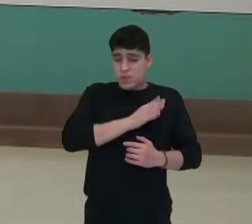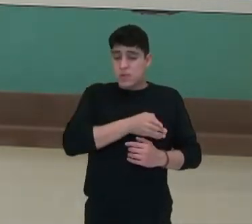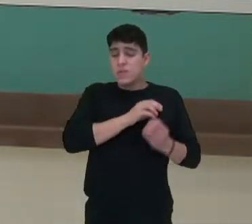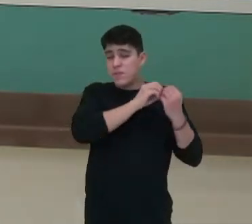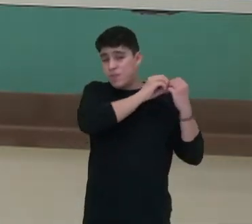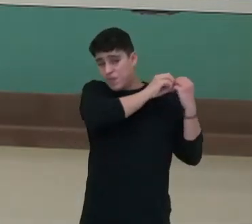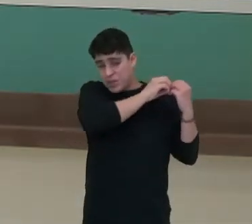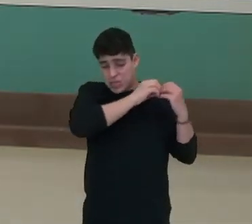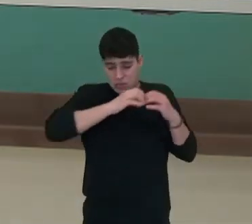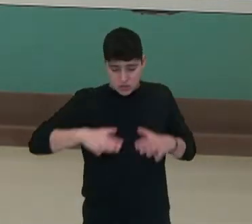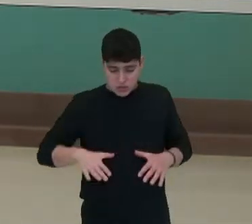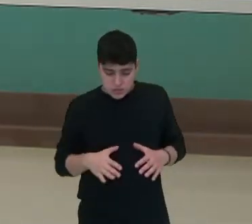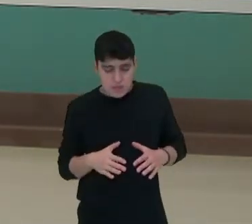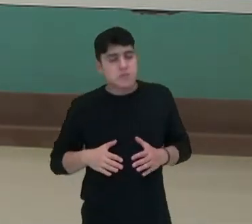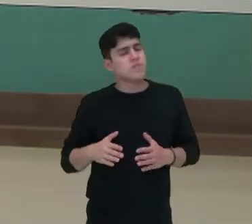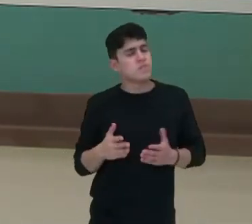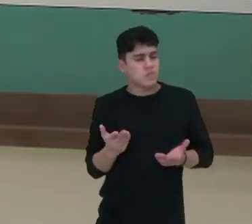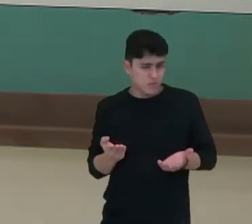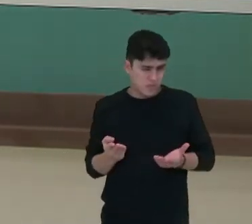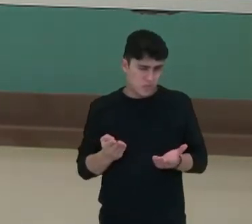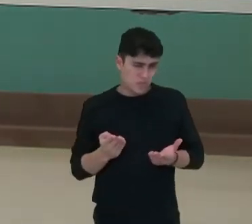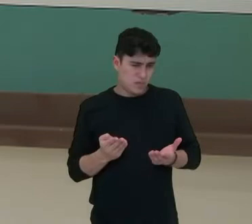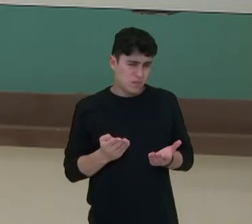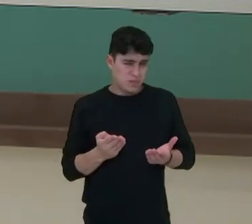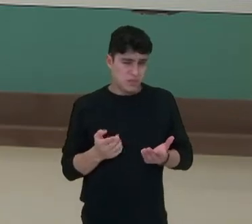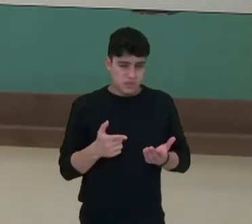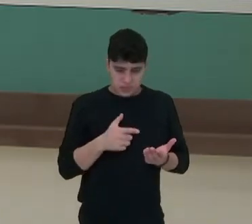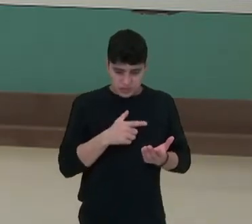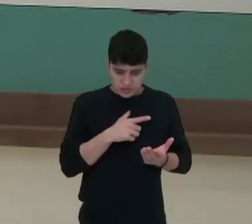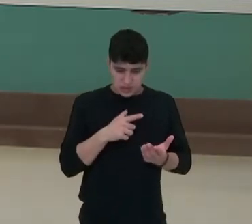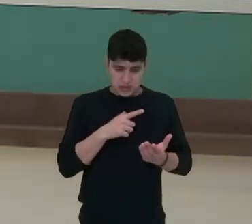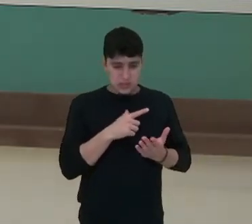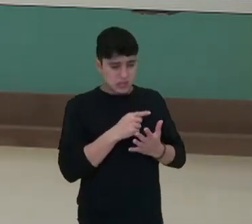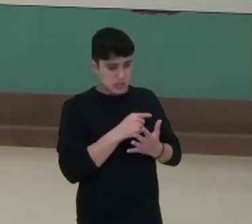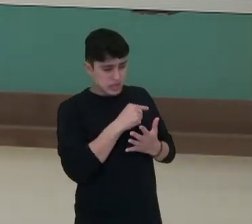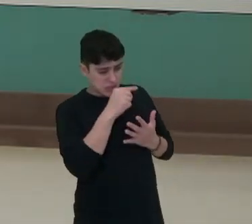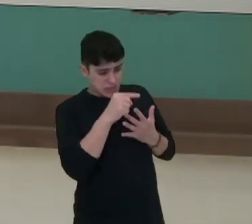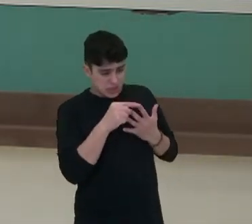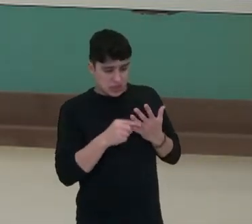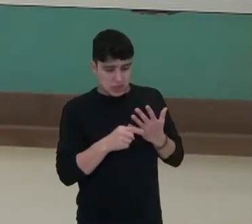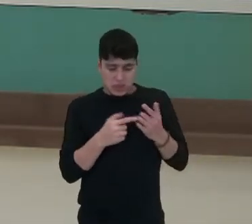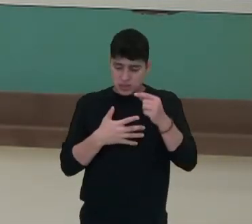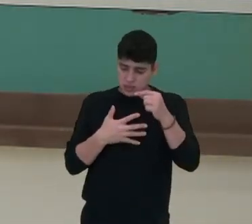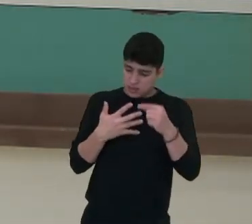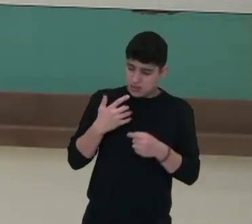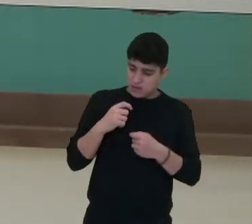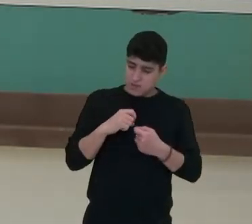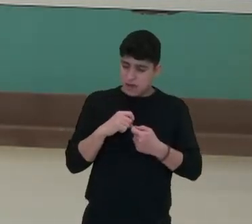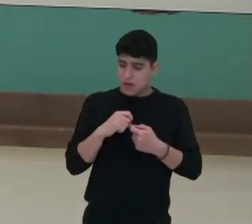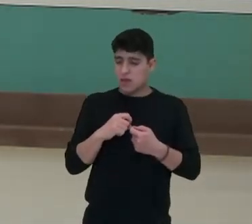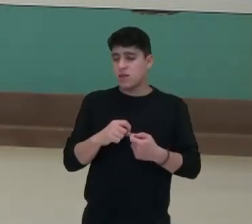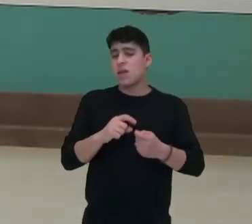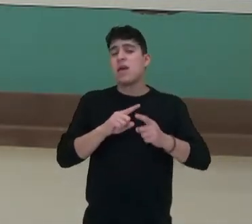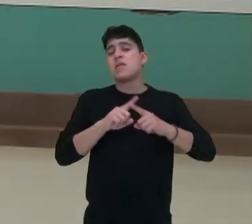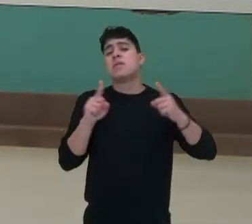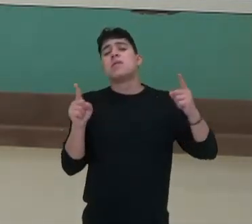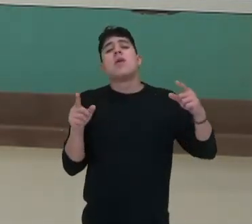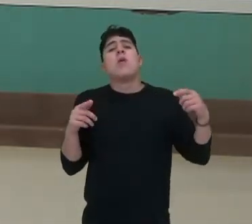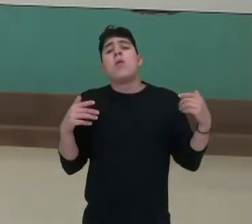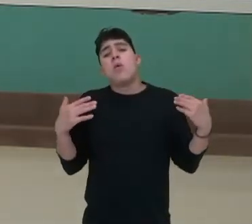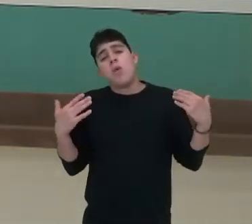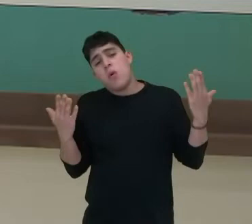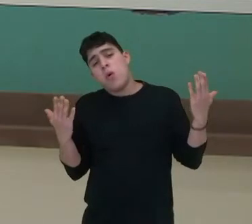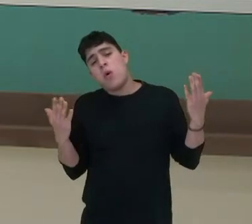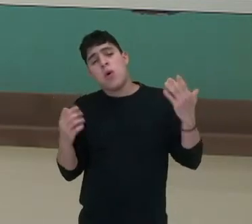desculpa. Então a gente tem muitas ações, muitas atividades. O que é prejudicial? A gente viu o que